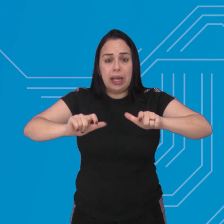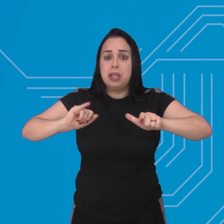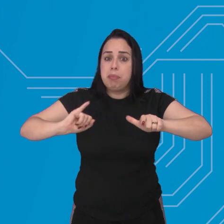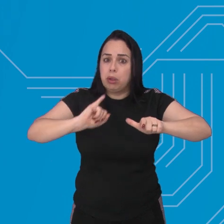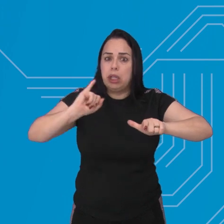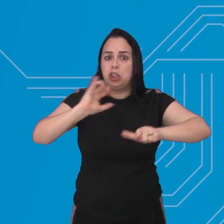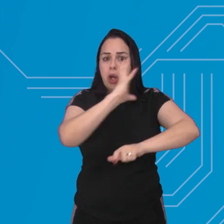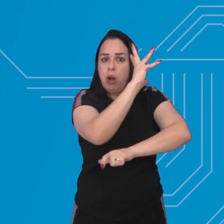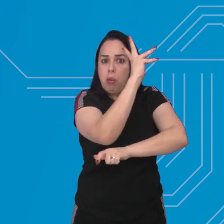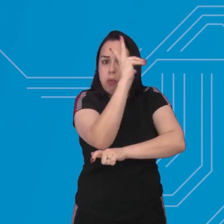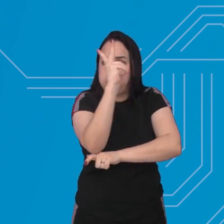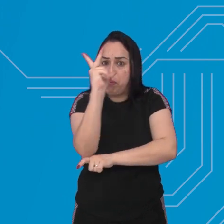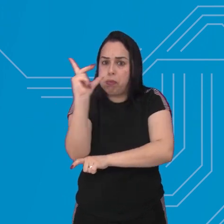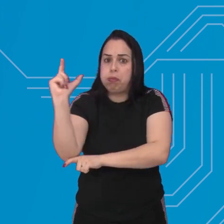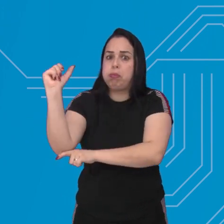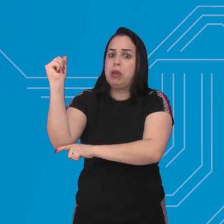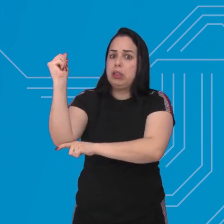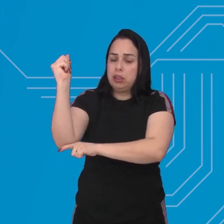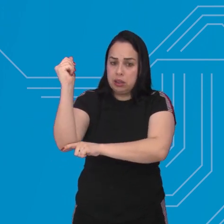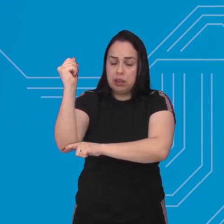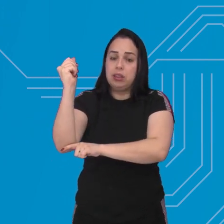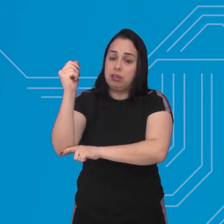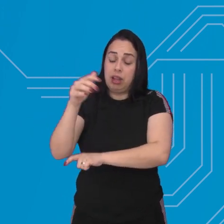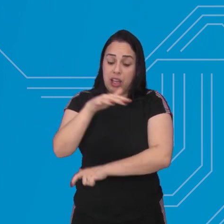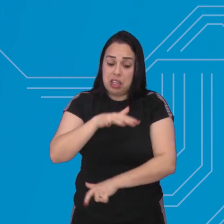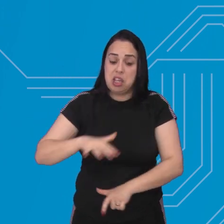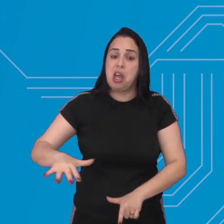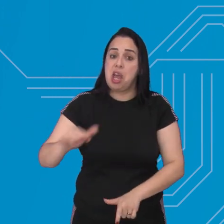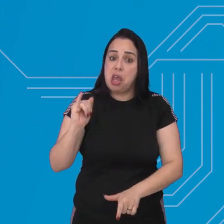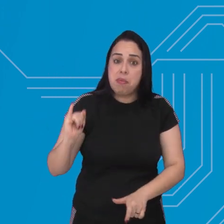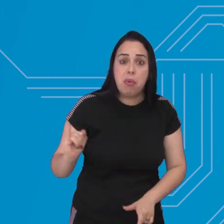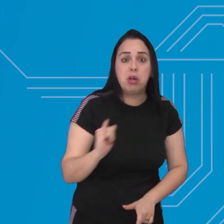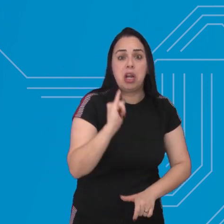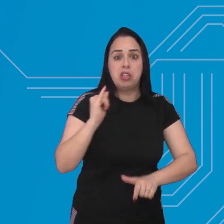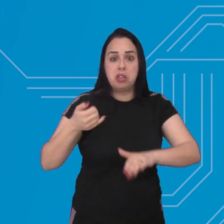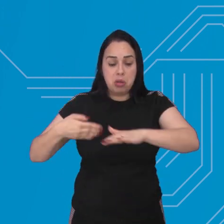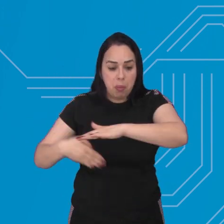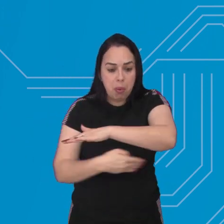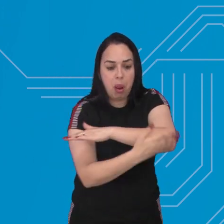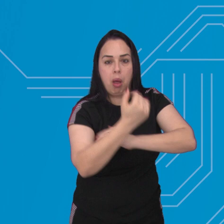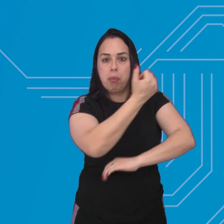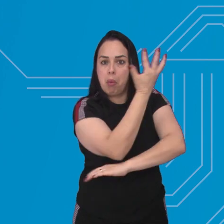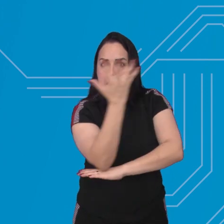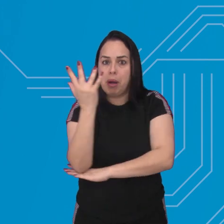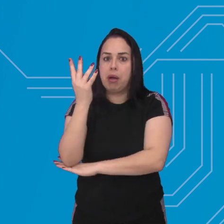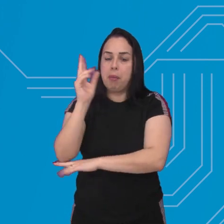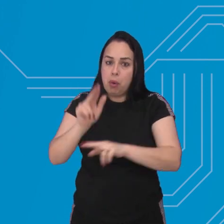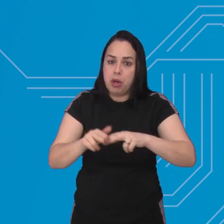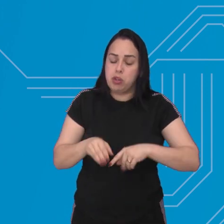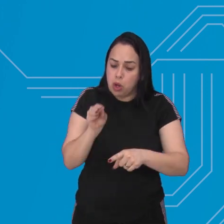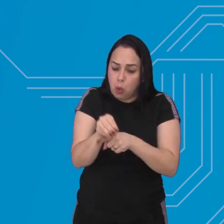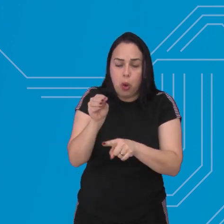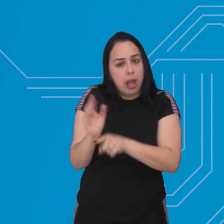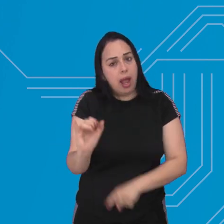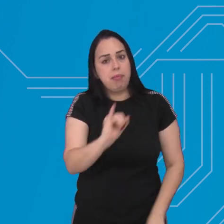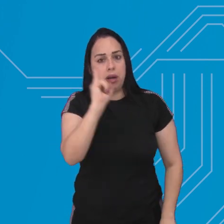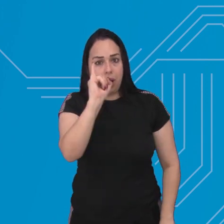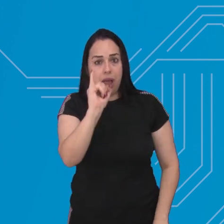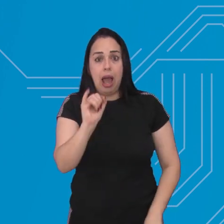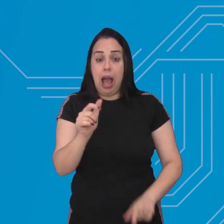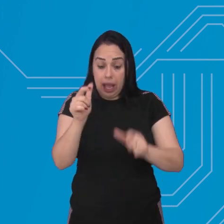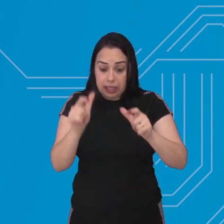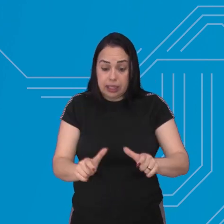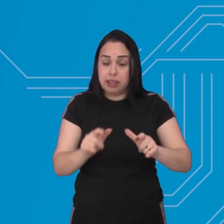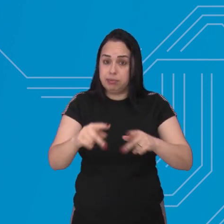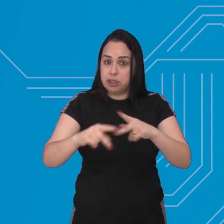muito importante da nossa fauna e flora, o Cerrado. Essa é uma região riquíssima de ecossistemas e a preservação é fundamental. Aqui em